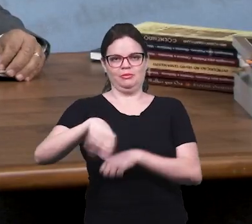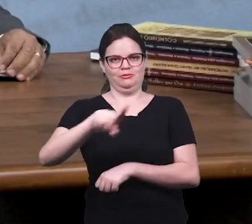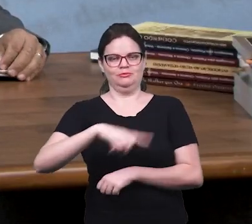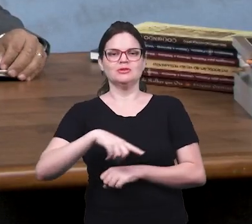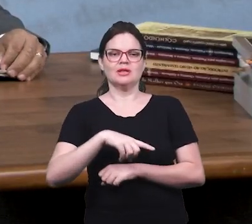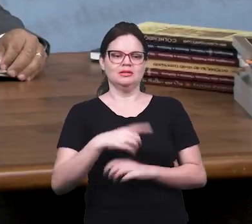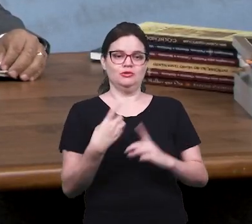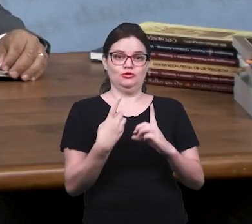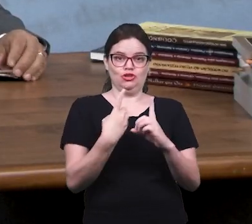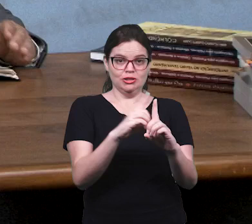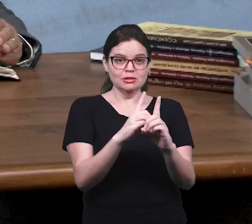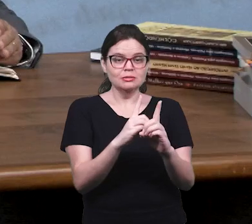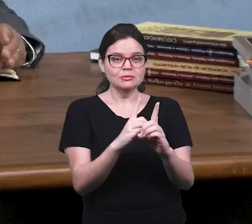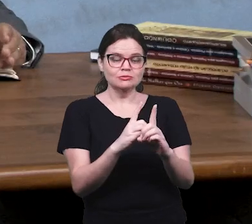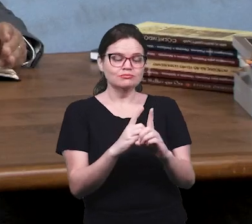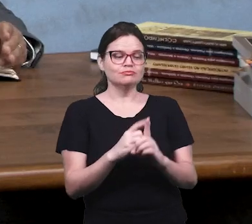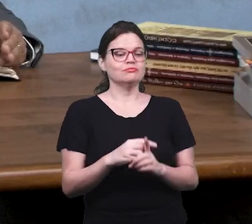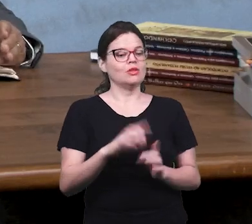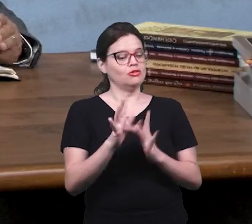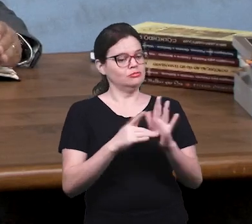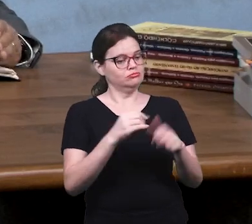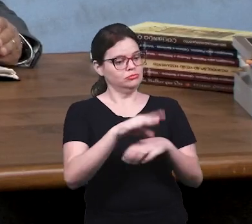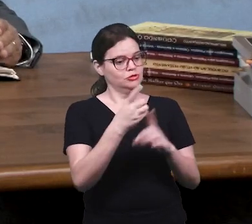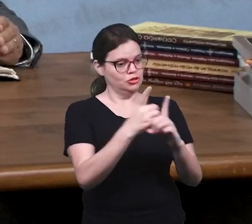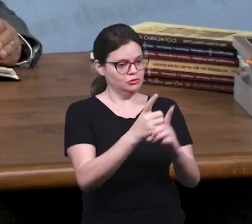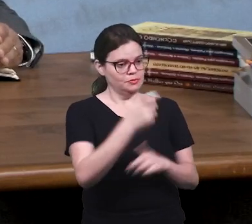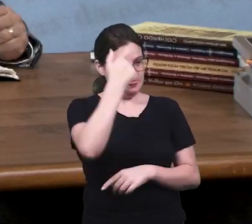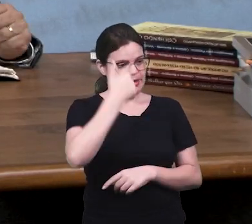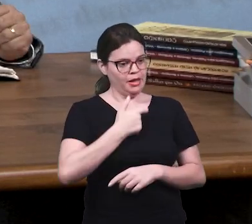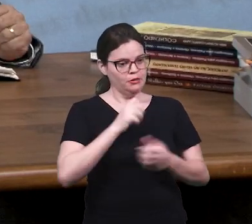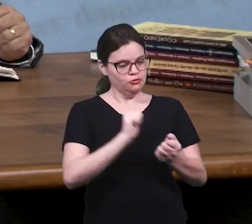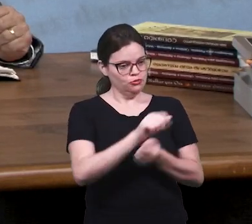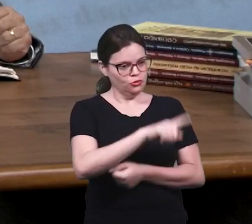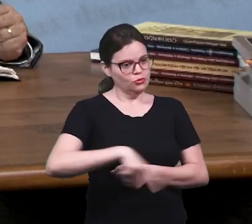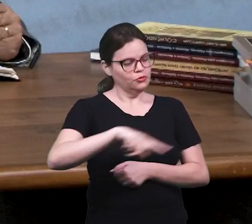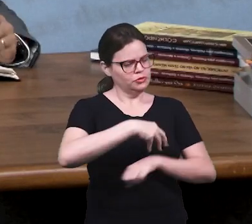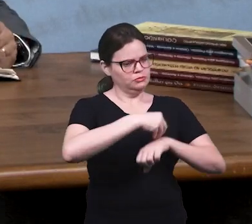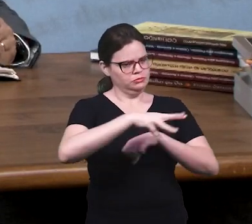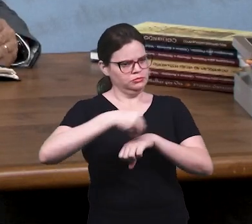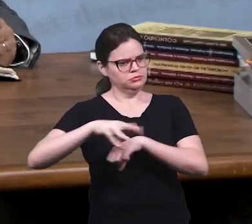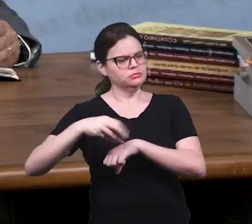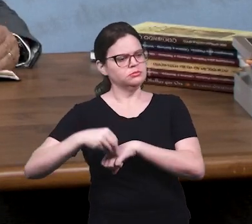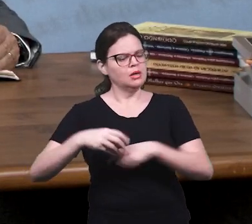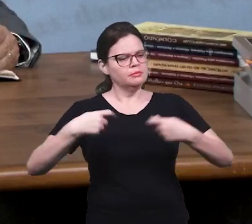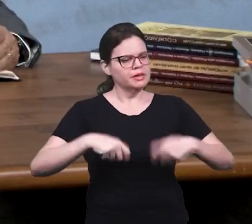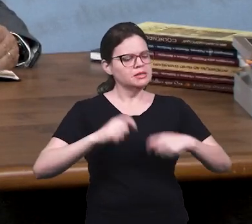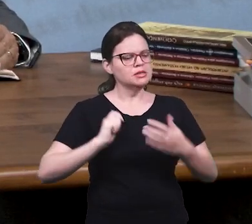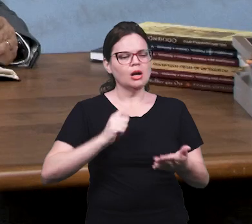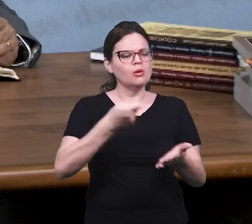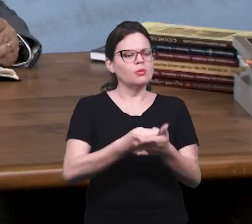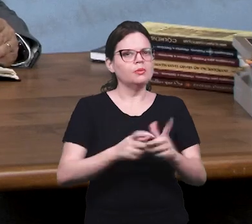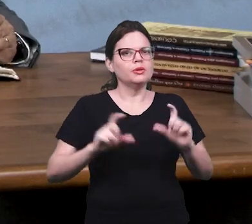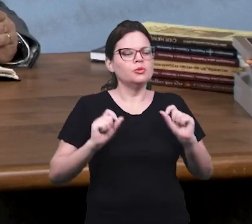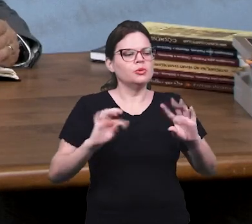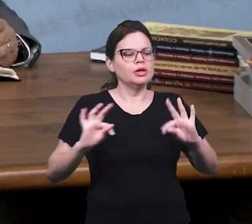São estas as palavras que vos disse, estando ainda convosco. Convinha que se cumprisse